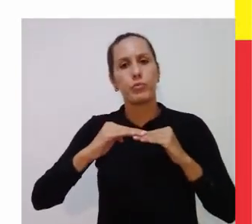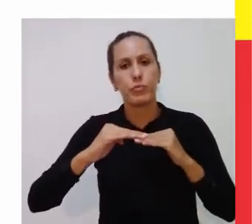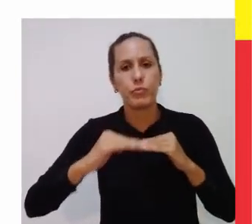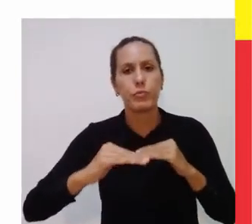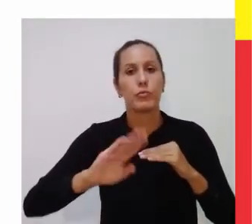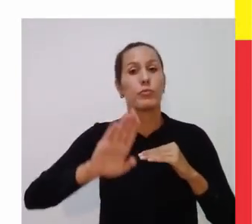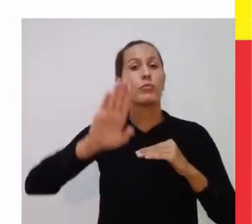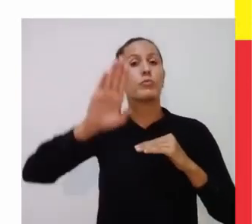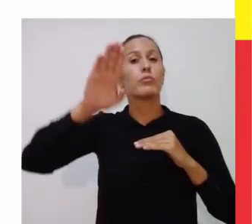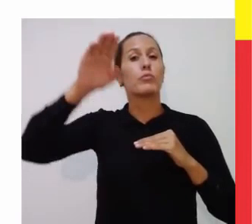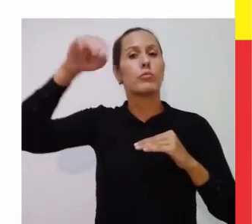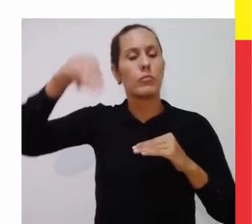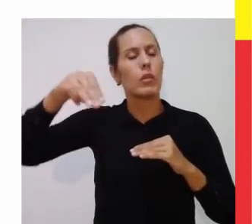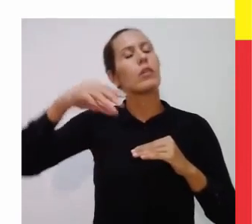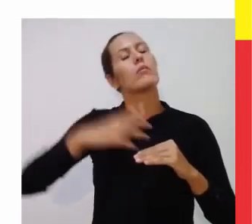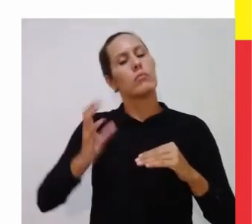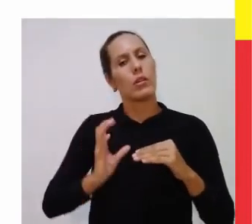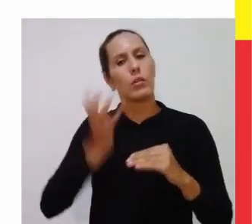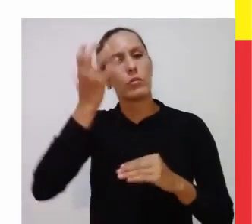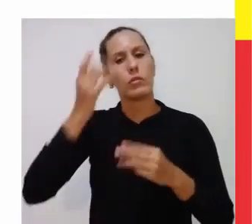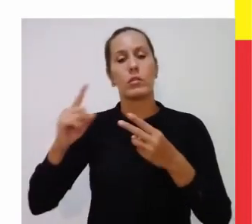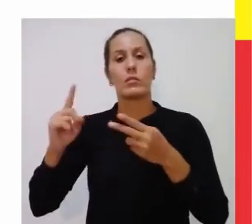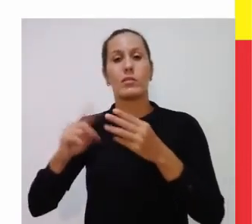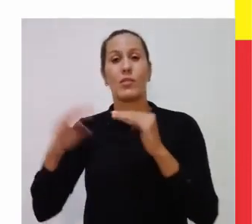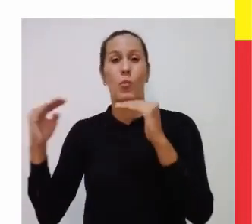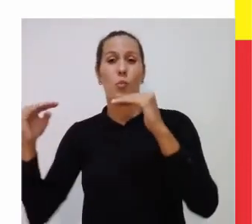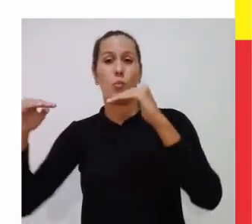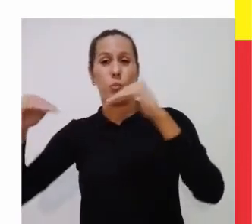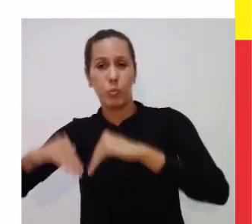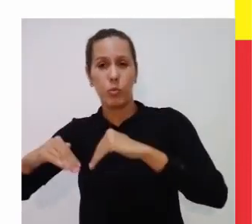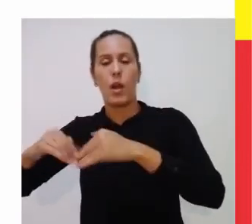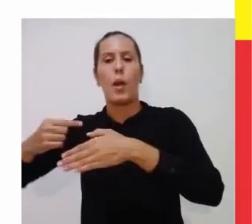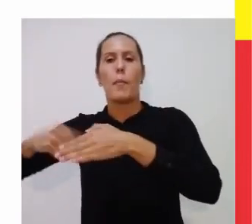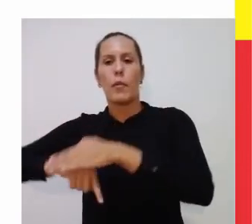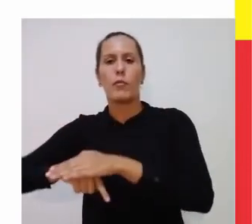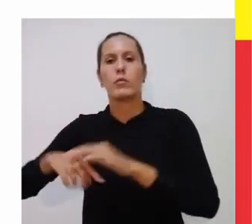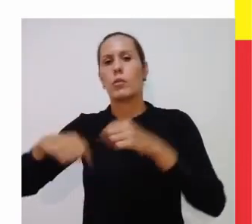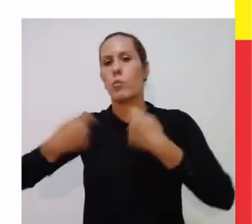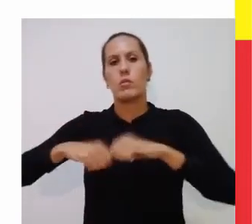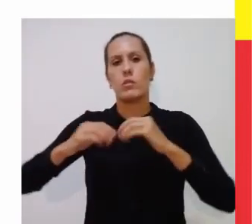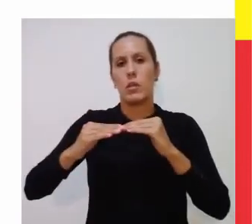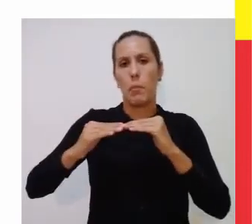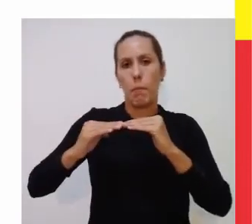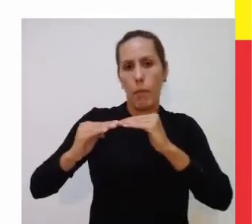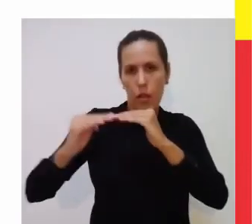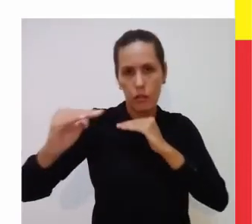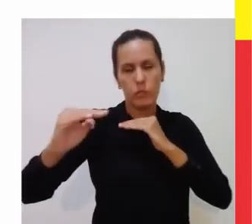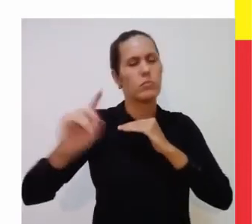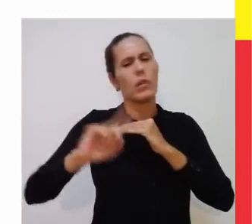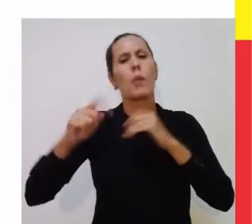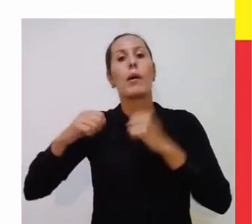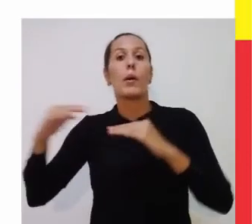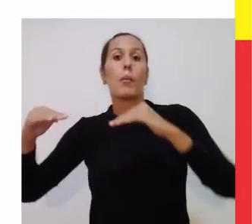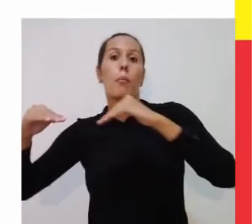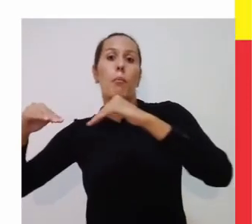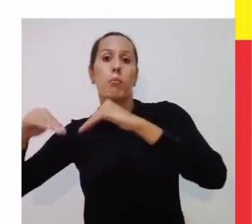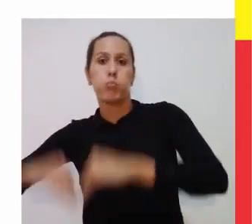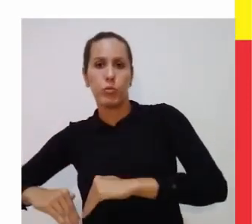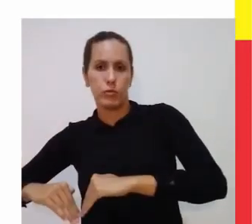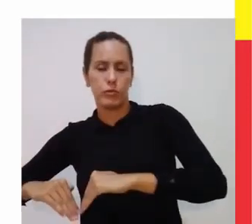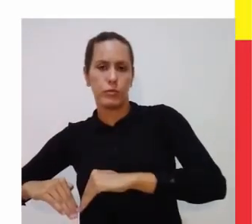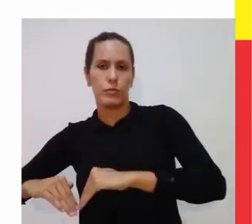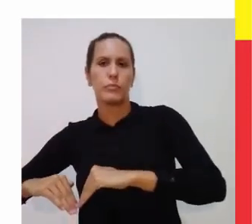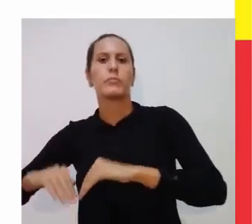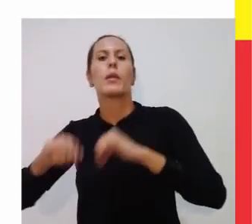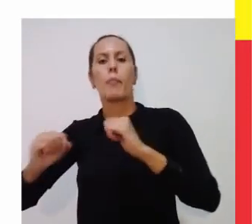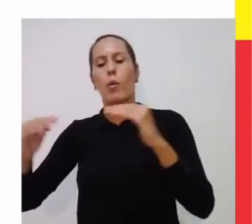áreas planas, ok? E as depressões são áreas mais profundas, tá? Não precisa ser plana, ela pode ser uma área profunda